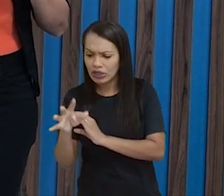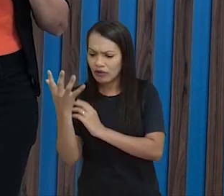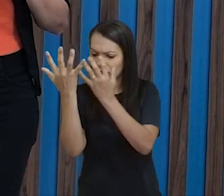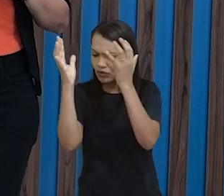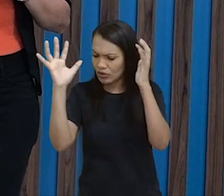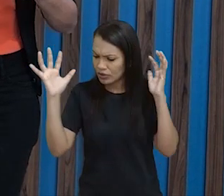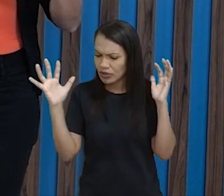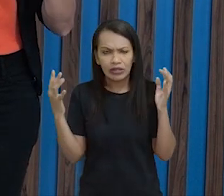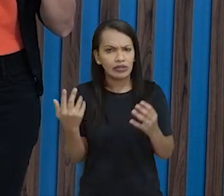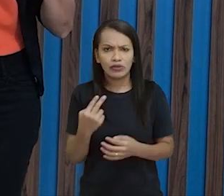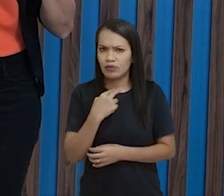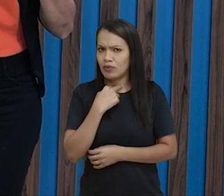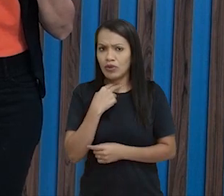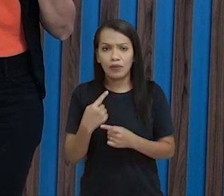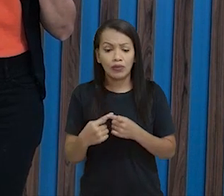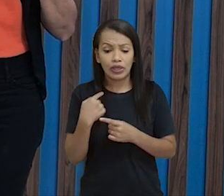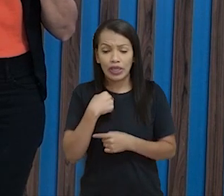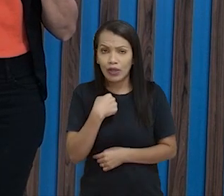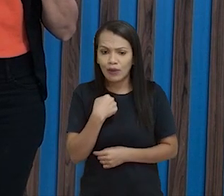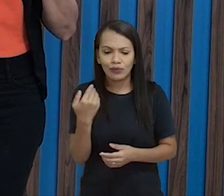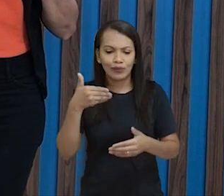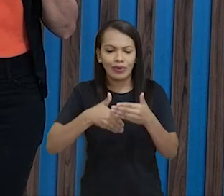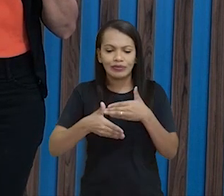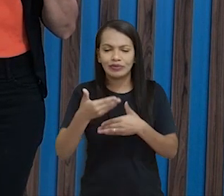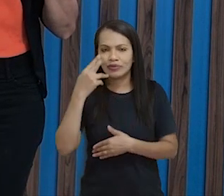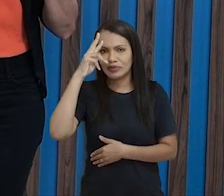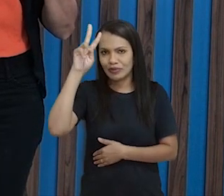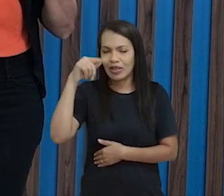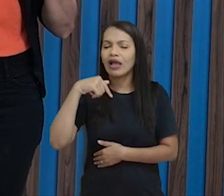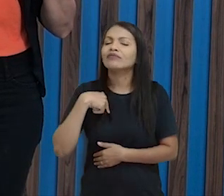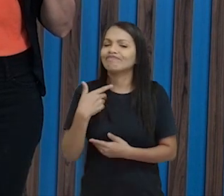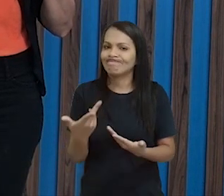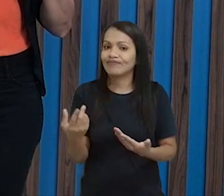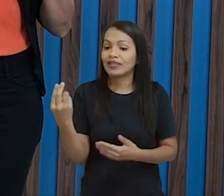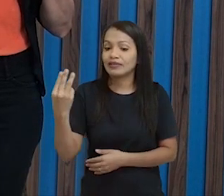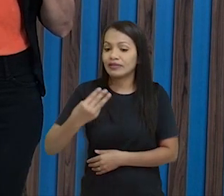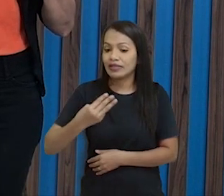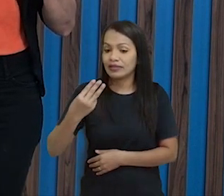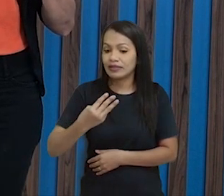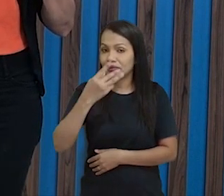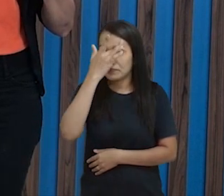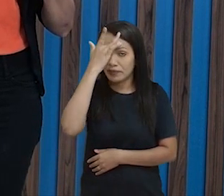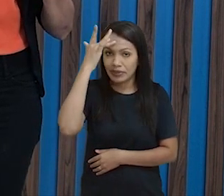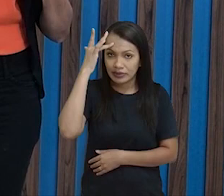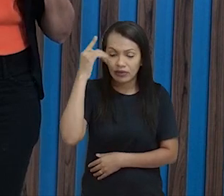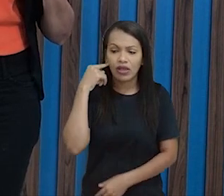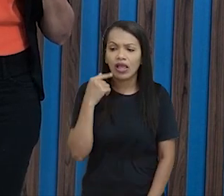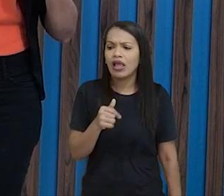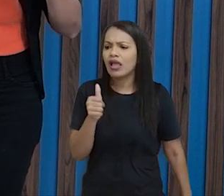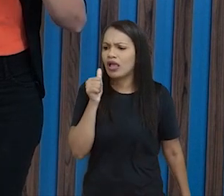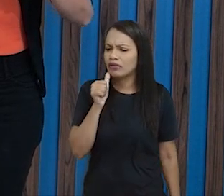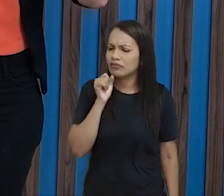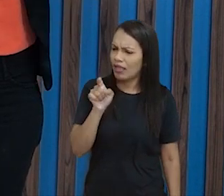falar assim. Por quê? Porque eu não participo da história. A história sempre é contada na terceira pessoa, ele ou